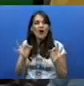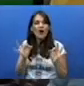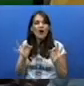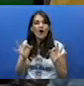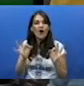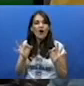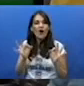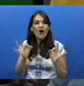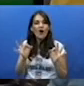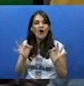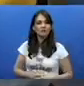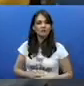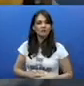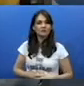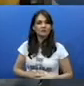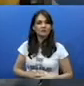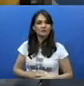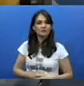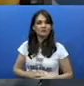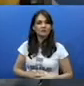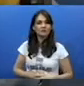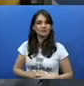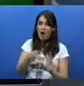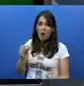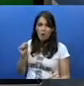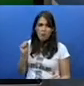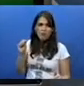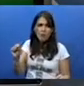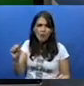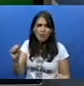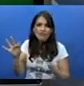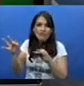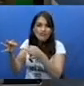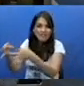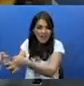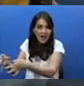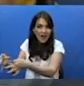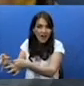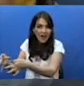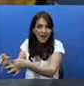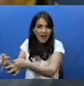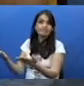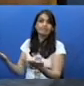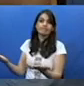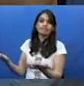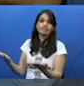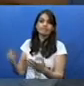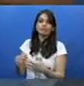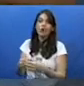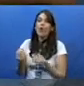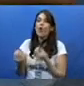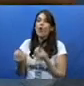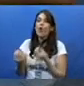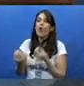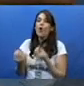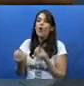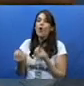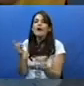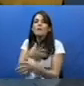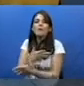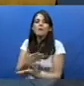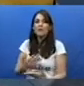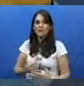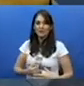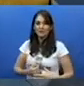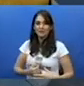A falta do ponto final. Olha, às vezes vocês esquecem o ponto final. Não pode para saber que